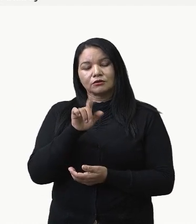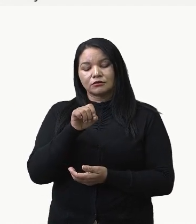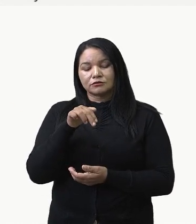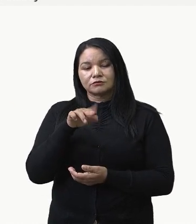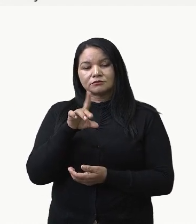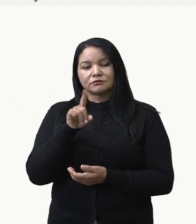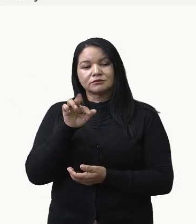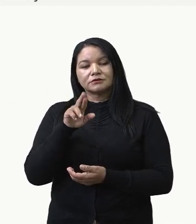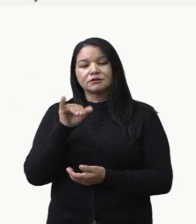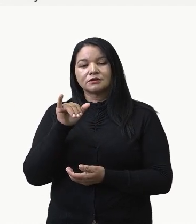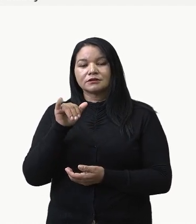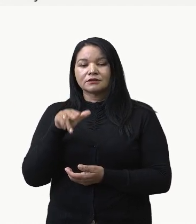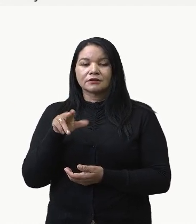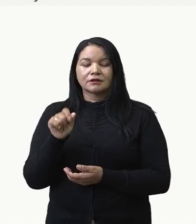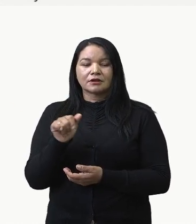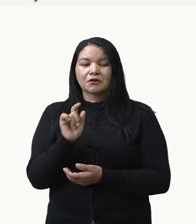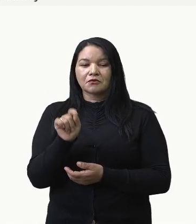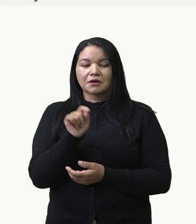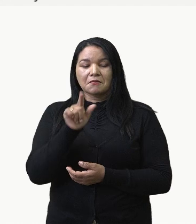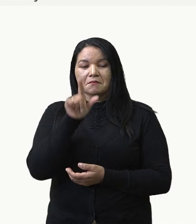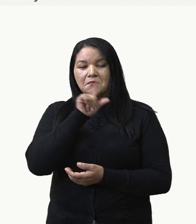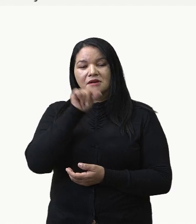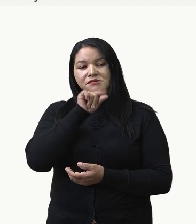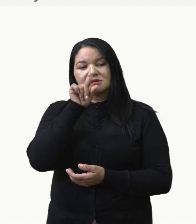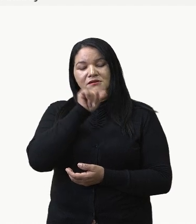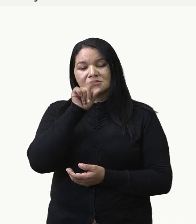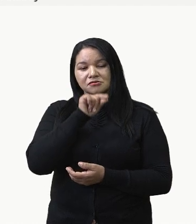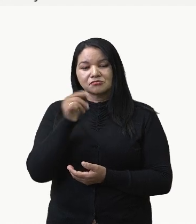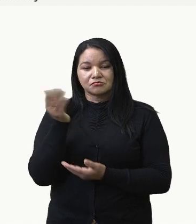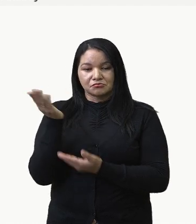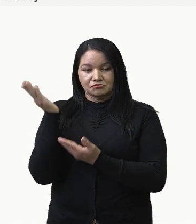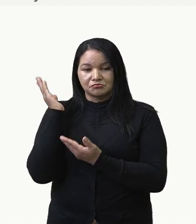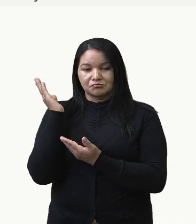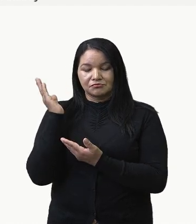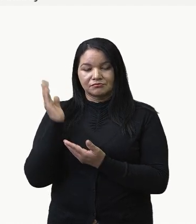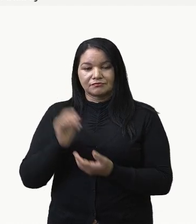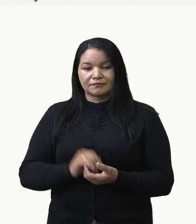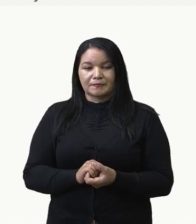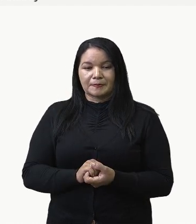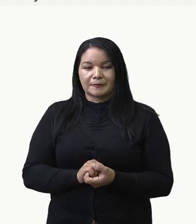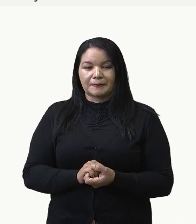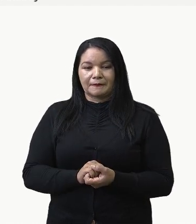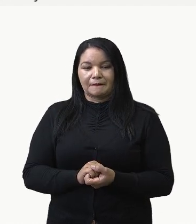começar com Andorinha A andorinha na língua espanhola se diz